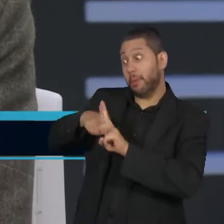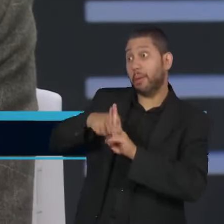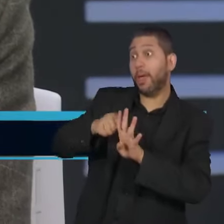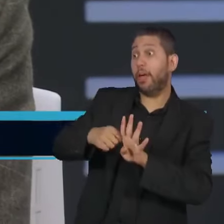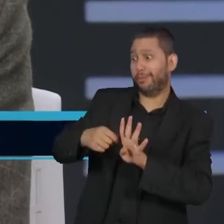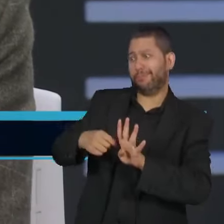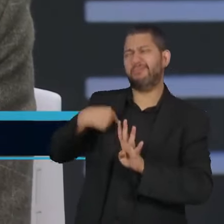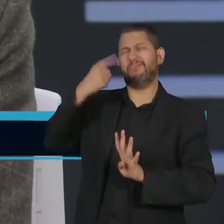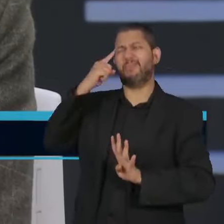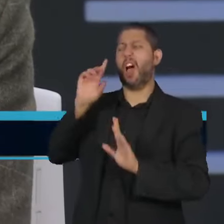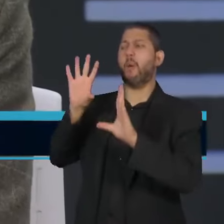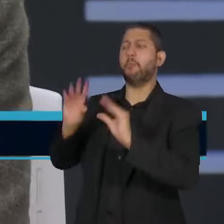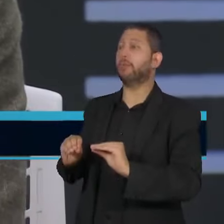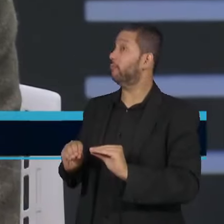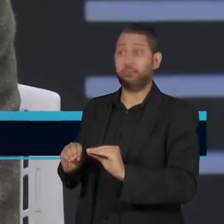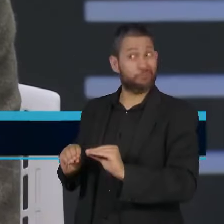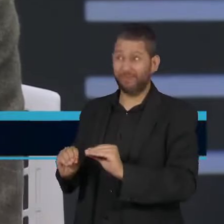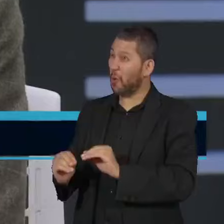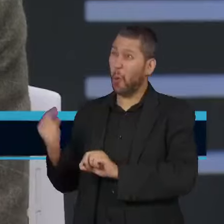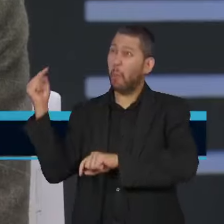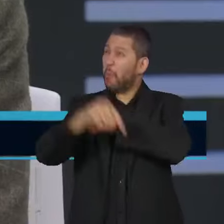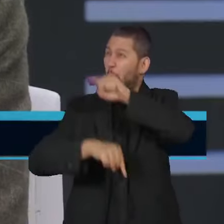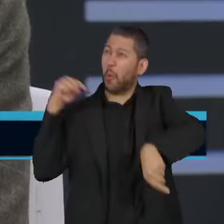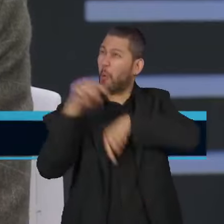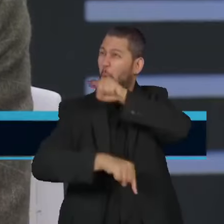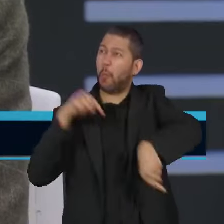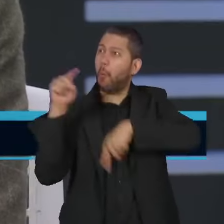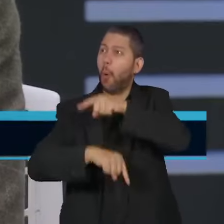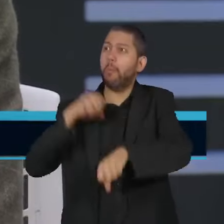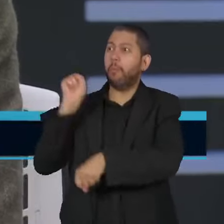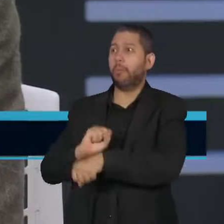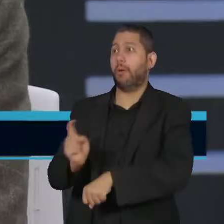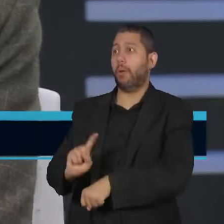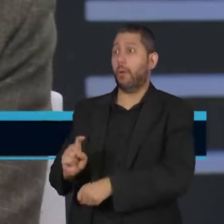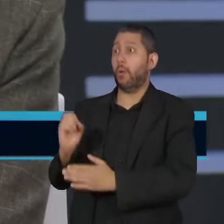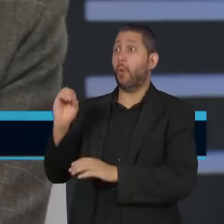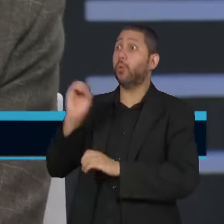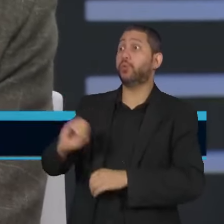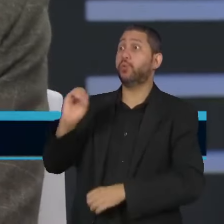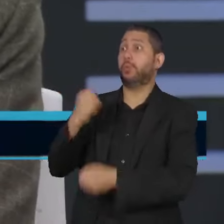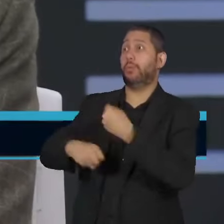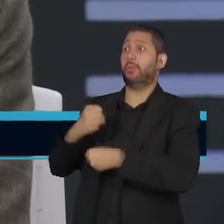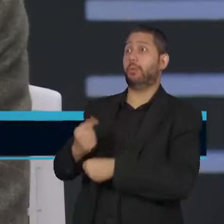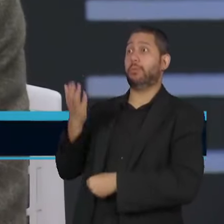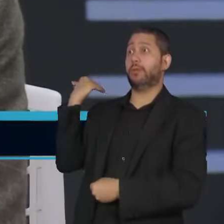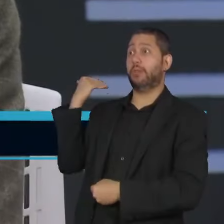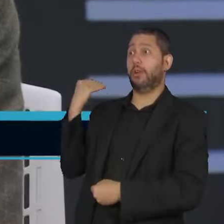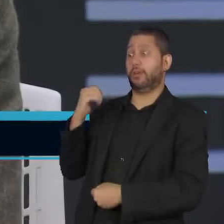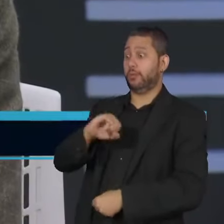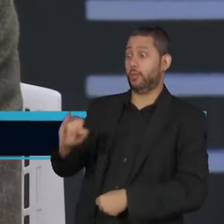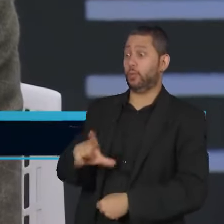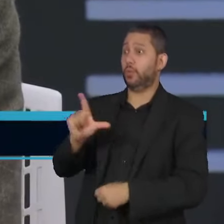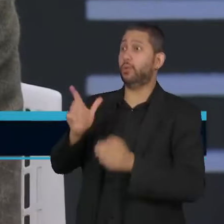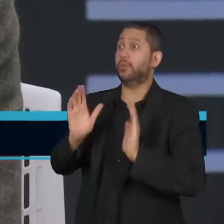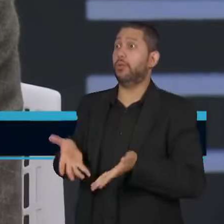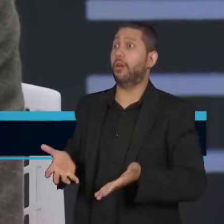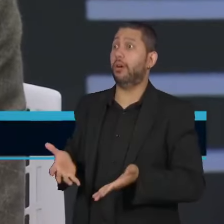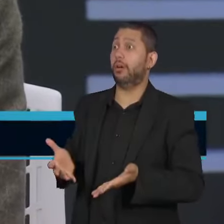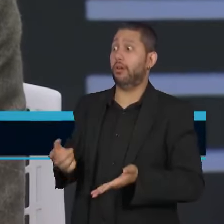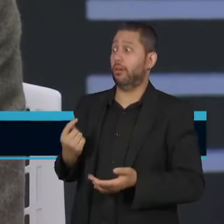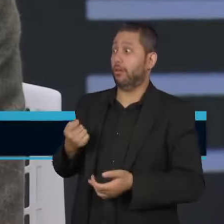fato é que, né, infelizmente, esse negócio já está acontecendo desde outubro do ano passado, que a gente está em julho desse ano,